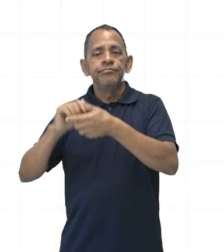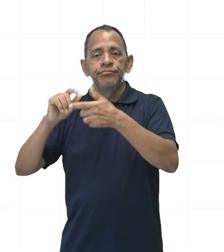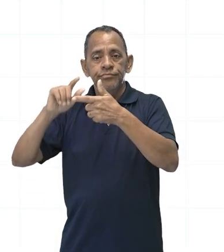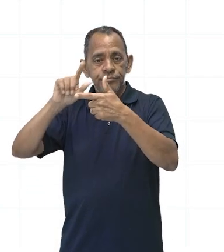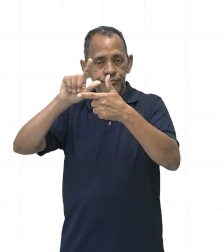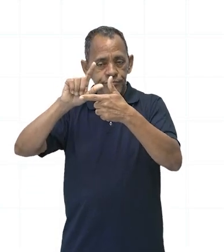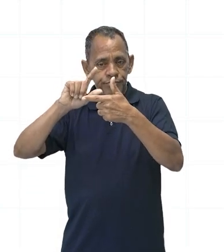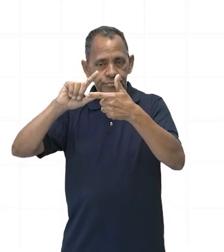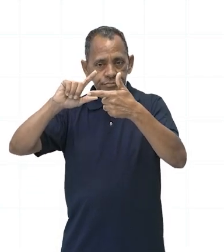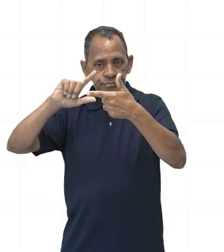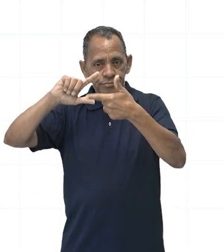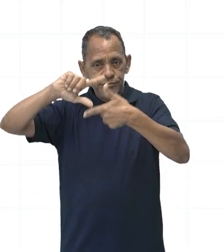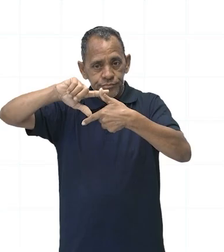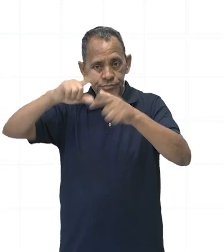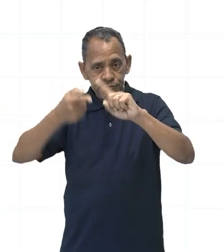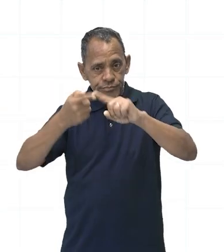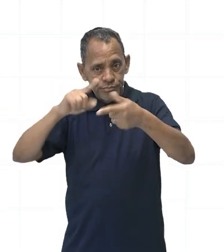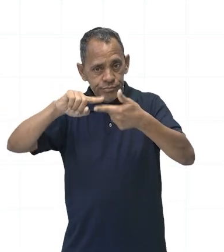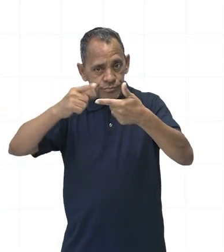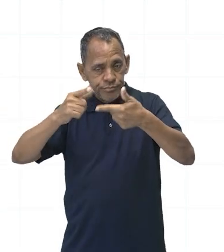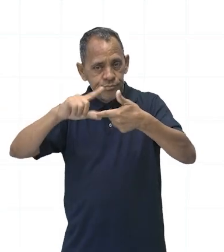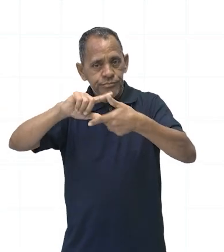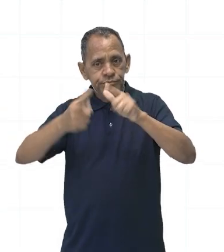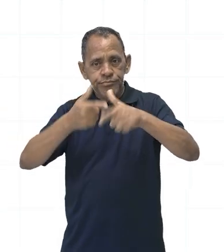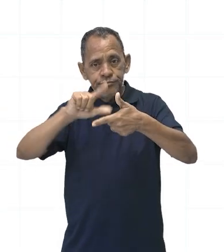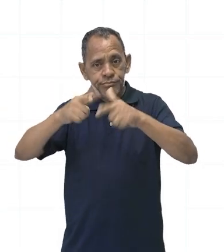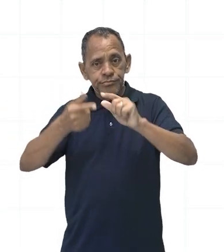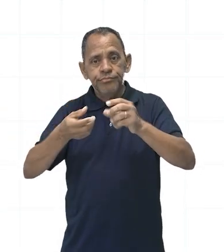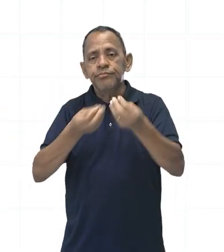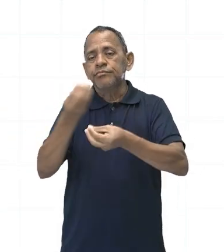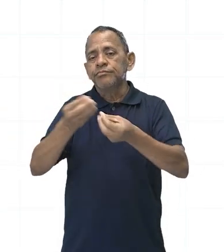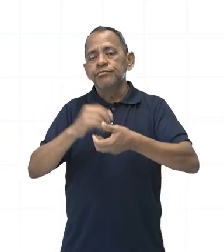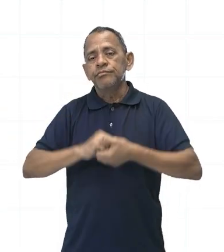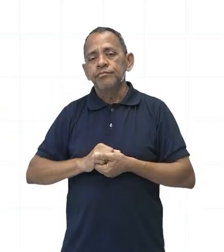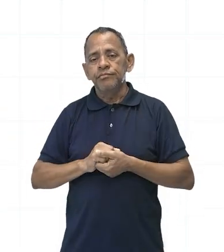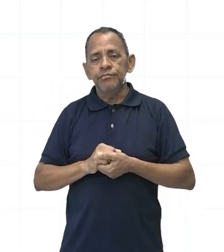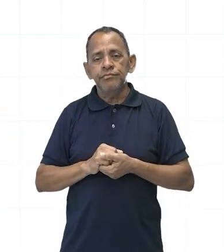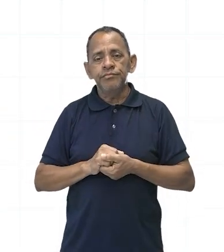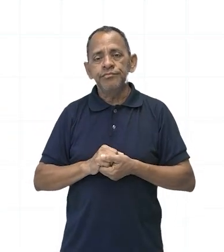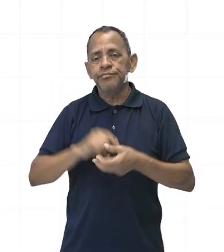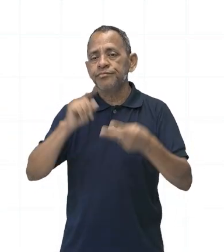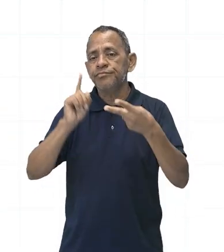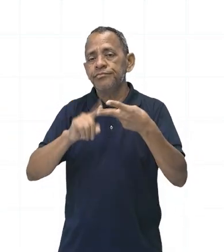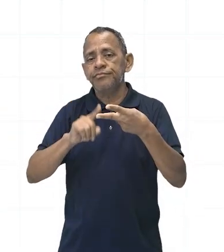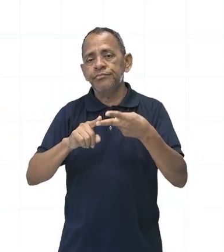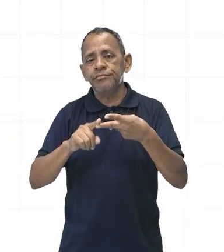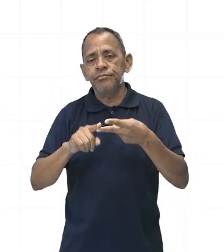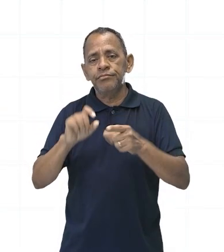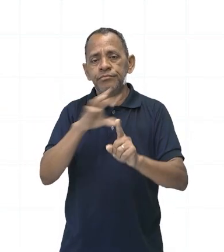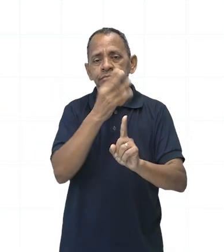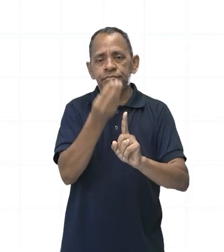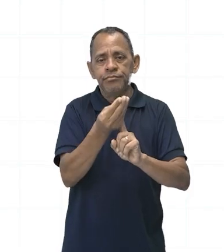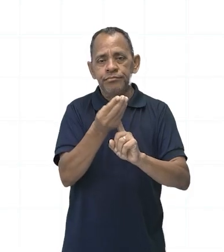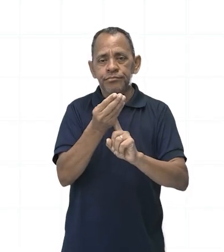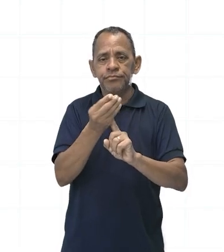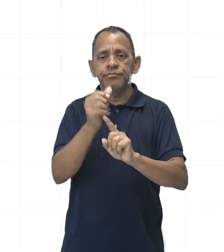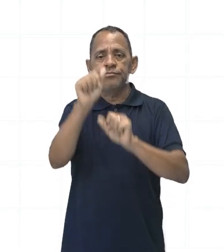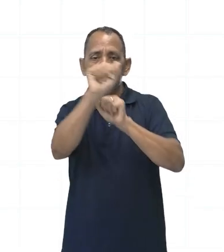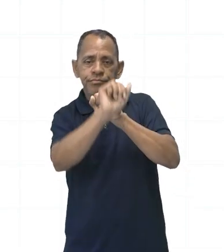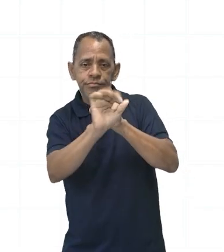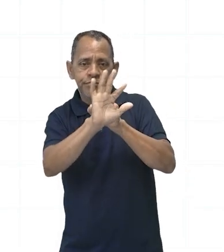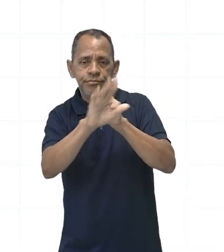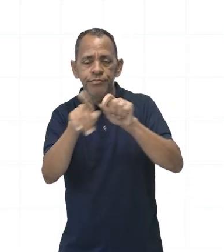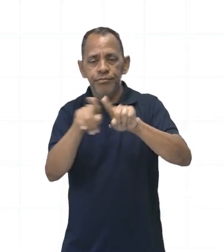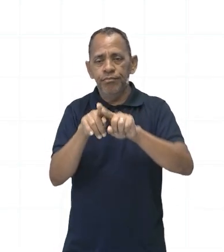geométrico. E o que nós podemos falar desse abstracionismo geométrico? É a arte abstrata geométrica